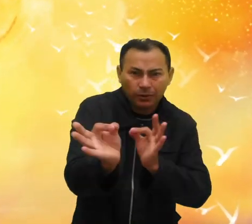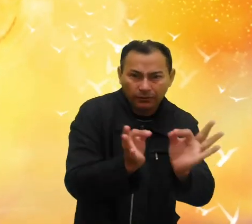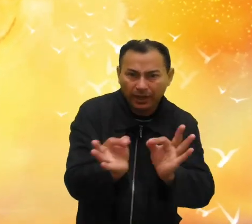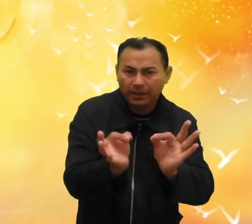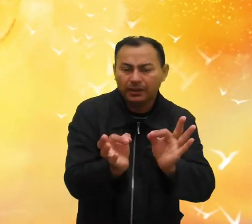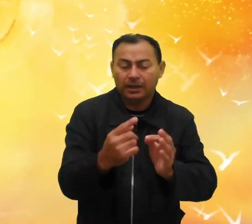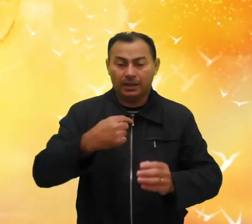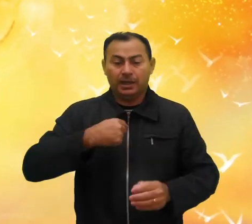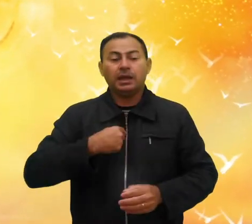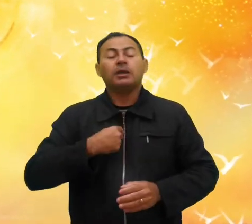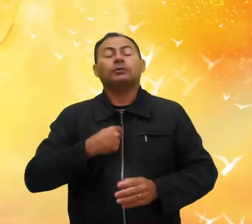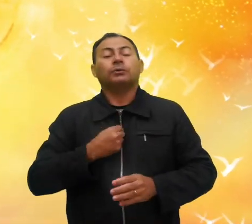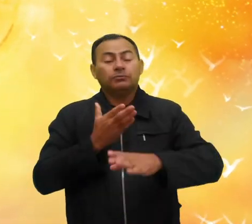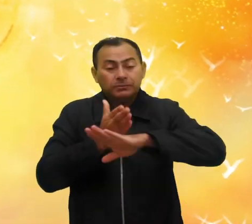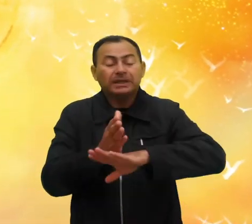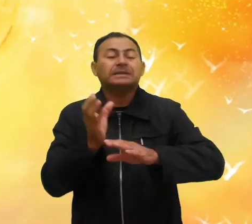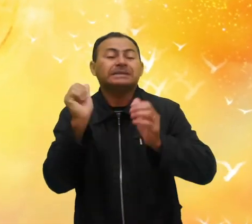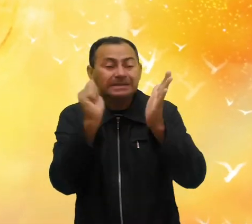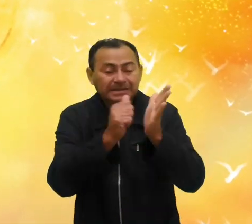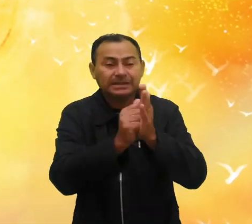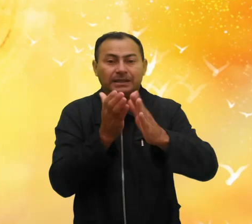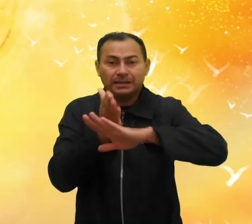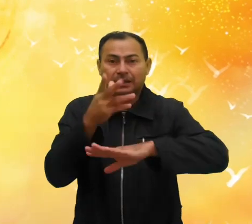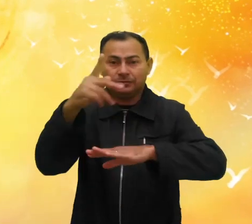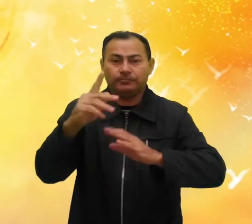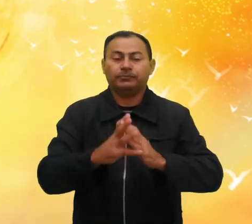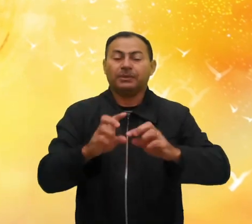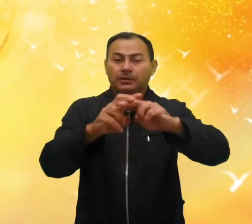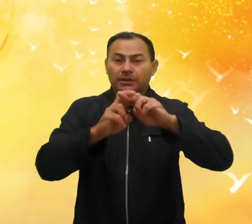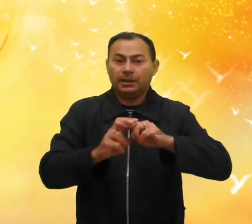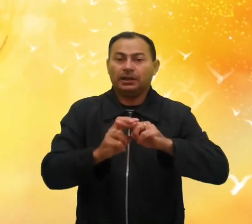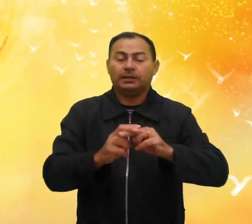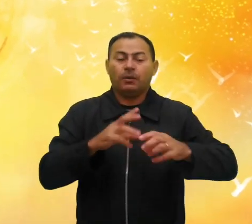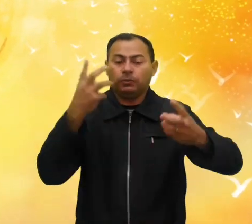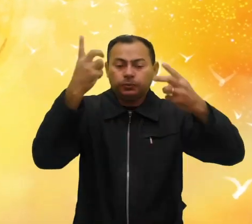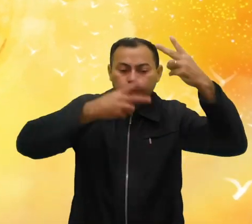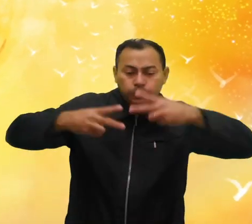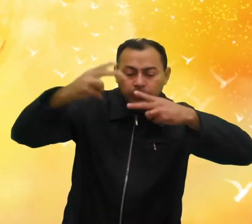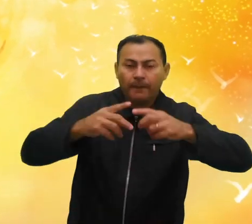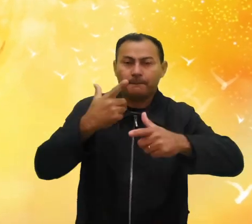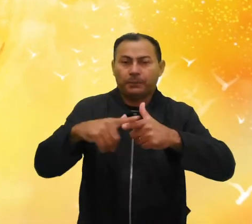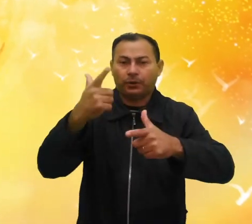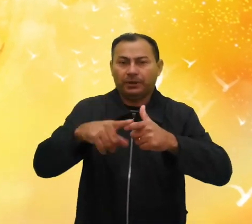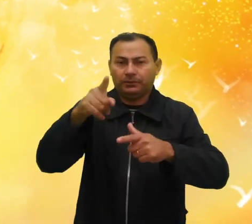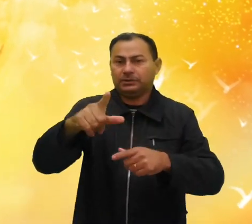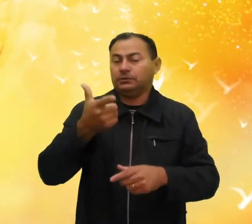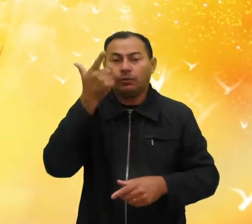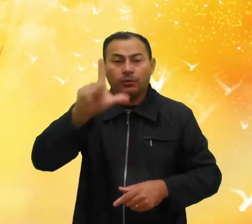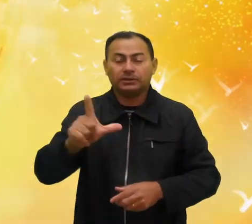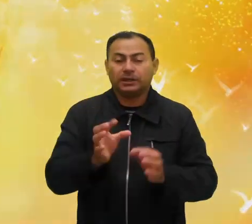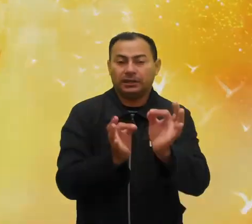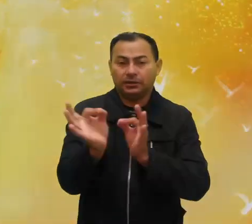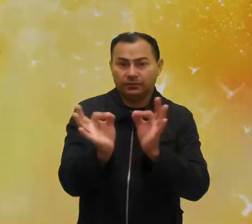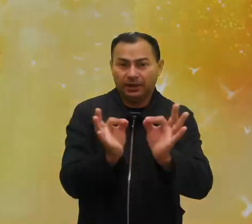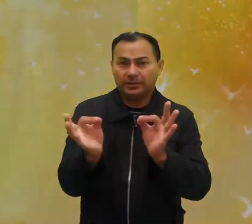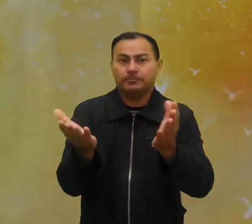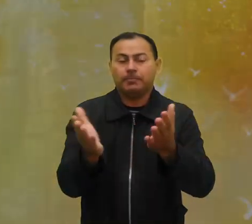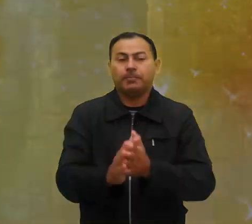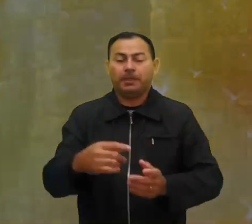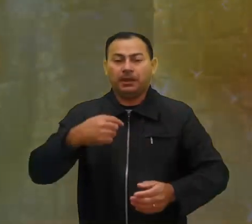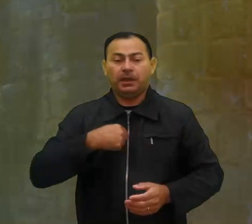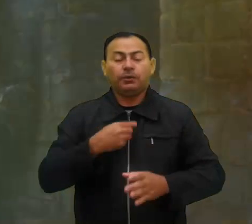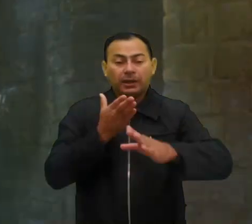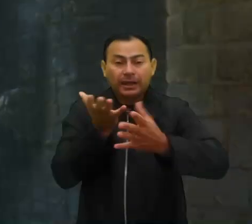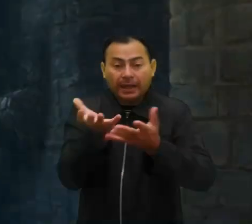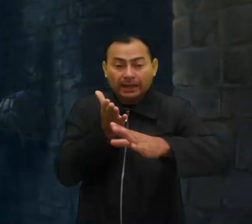resolver, sou eu batendo na sua porta. Veja o que há por trás das tempestades e dos problemas que você não consegue resolver. Eu